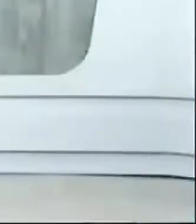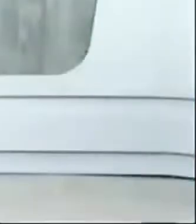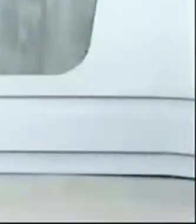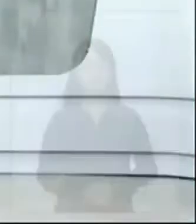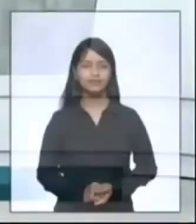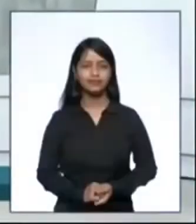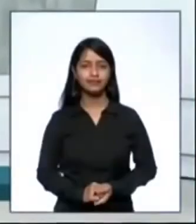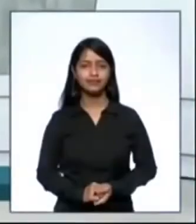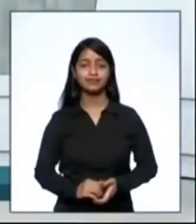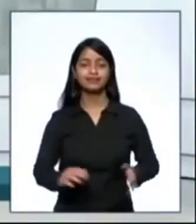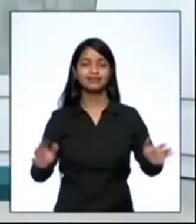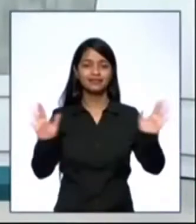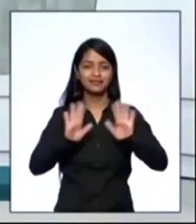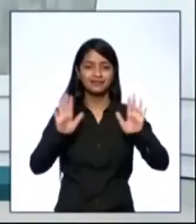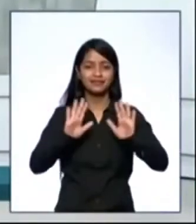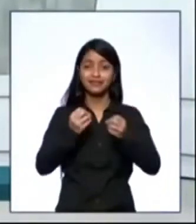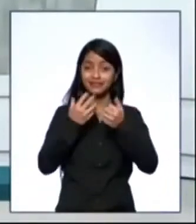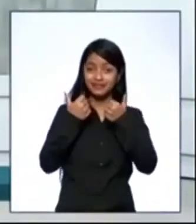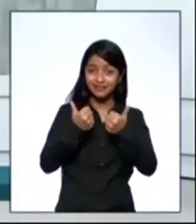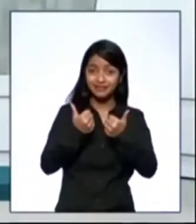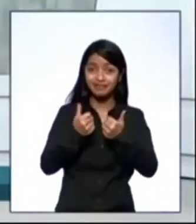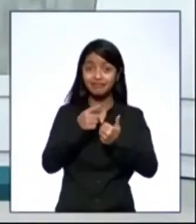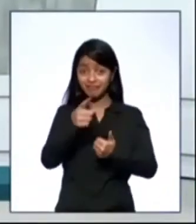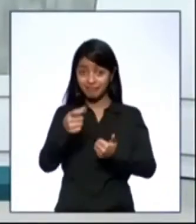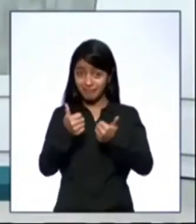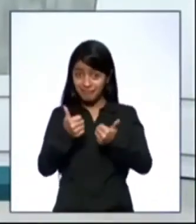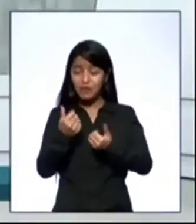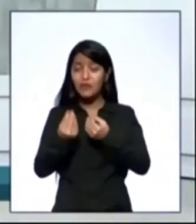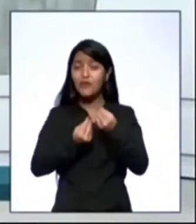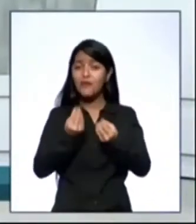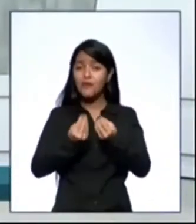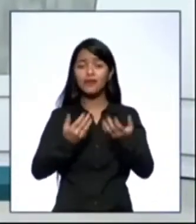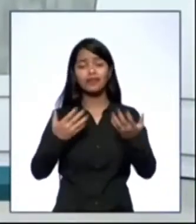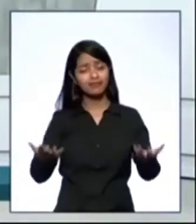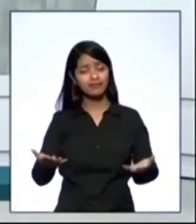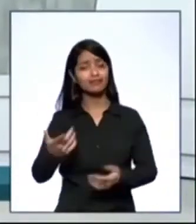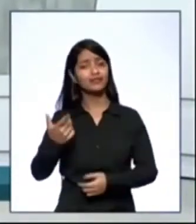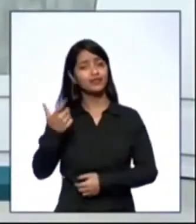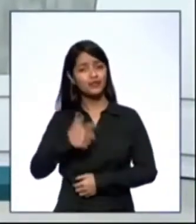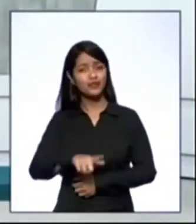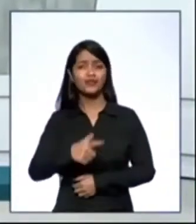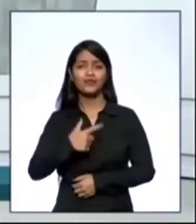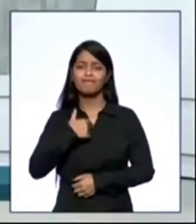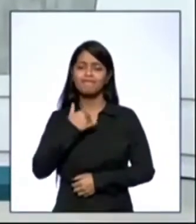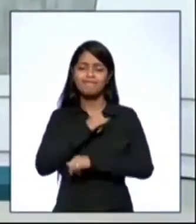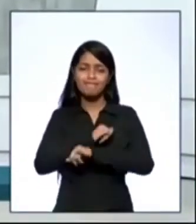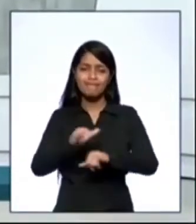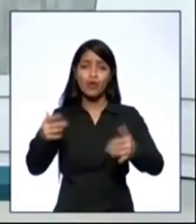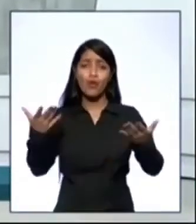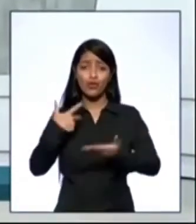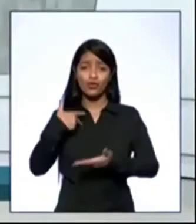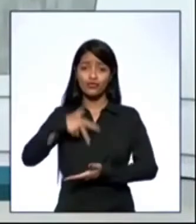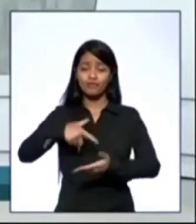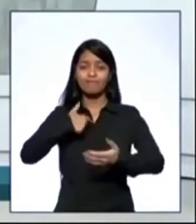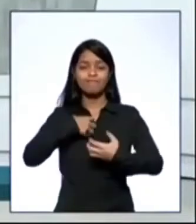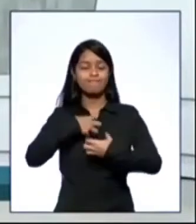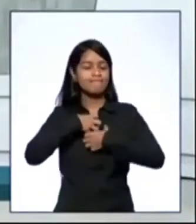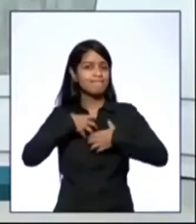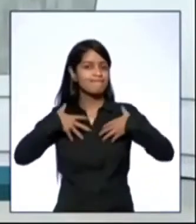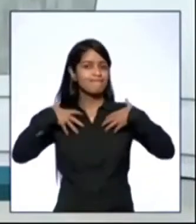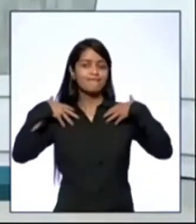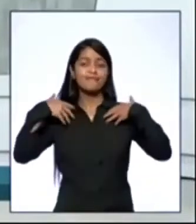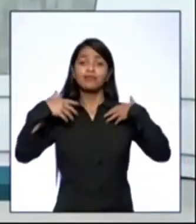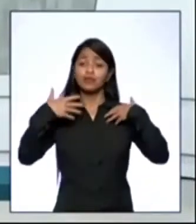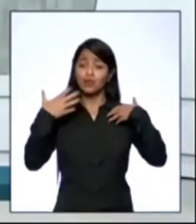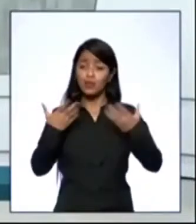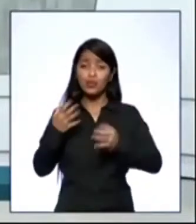Como é que vai? Como é que vocês estão? Tudo certo? Meu, de novo, eu sempre te falo, né? Que honra estar aqui, que honra participar desse projeto, que negócio legal. Eu tô